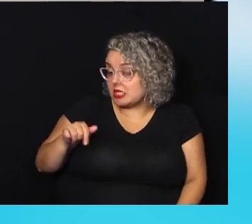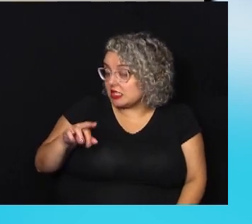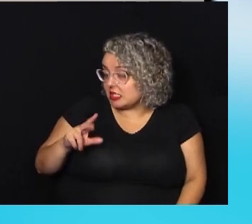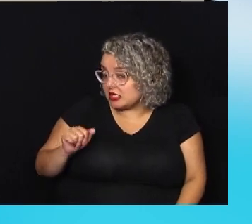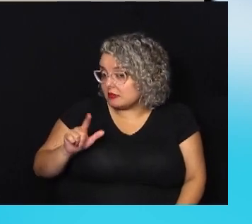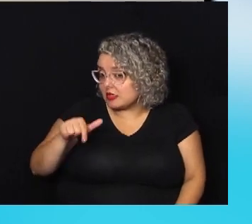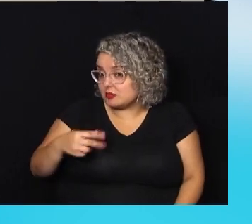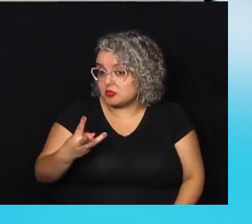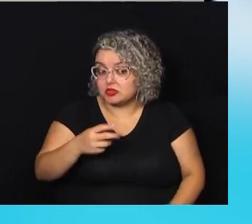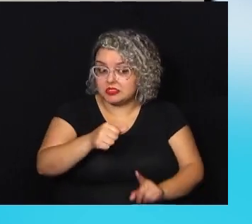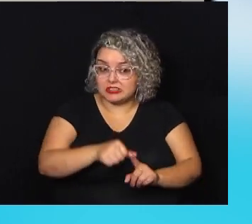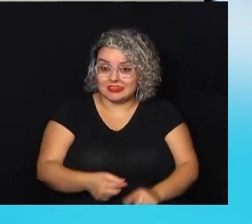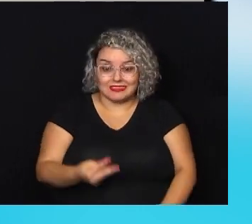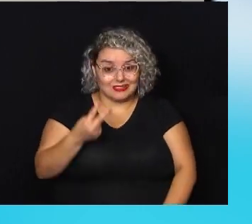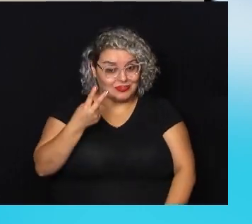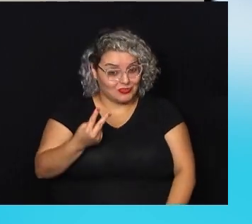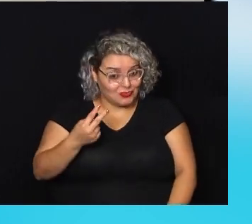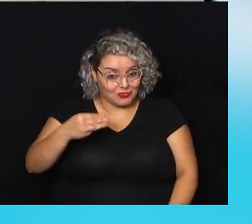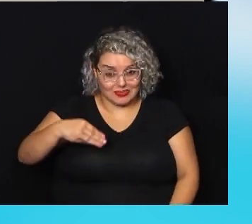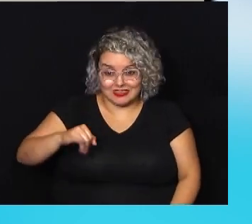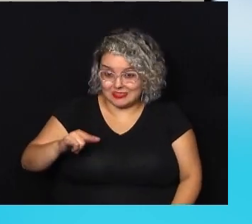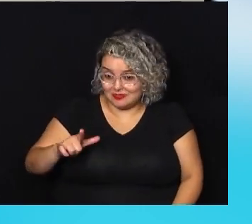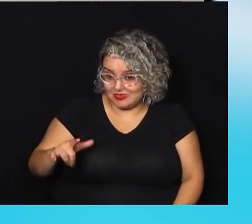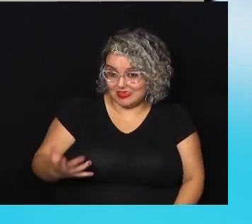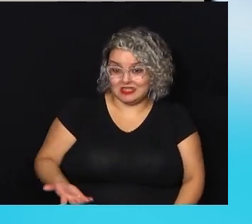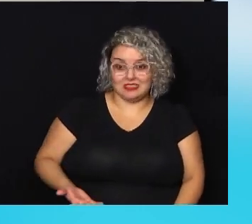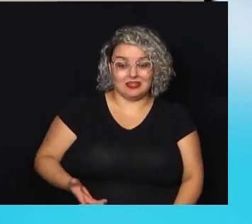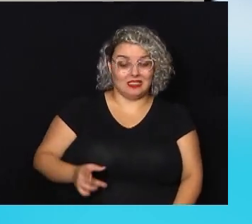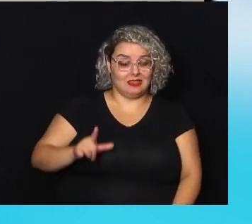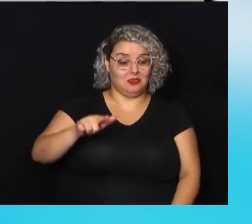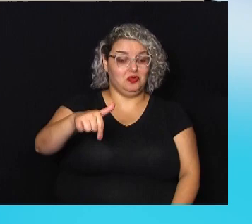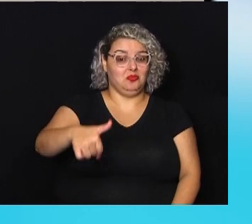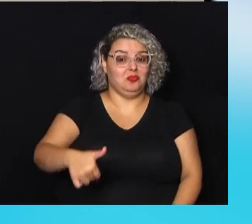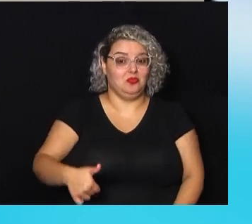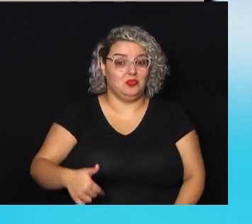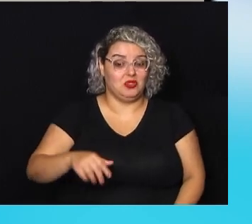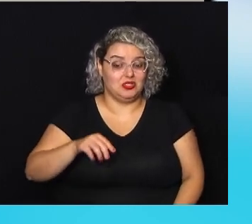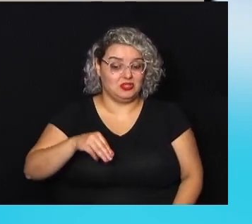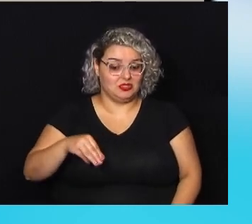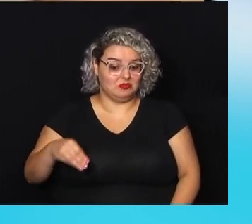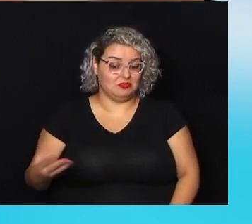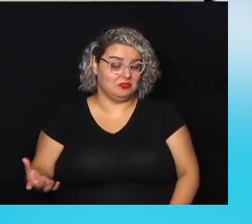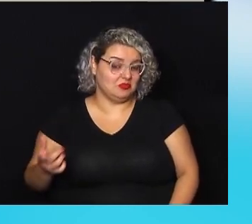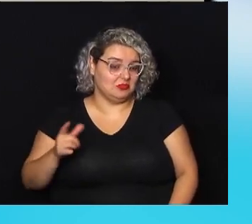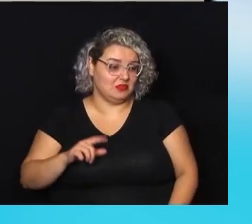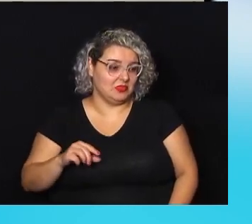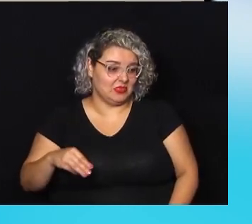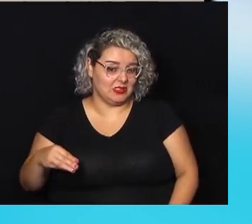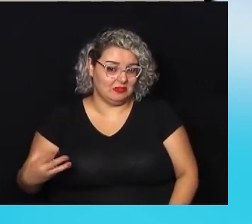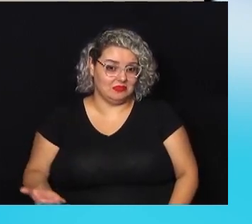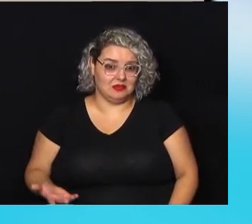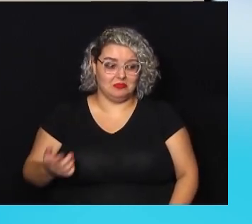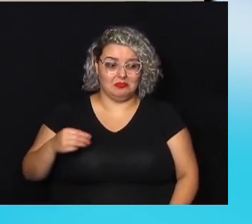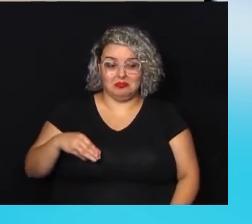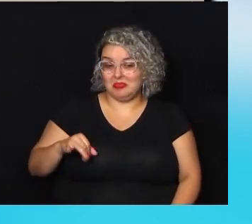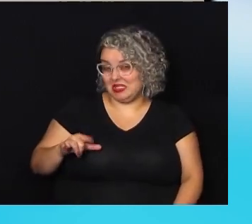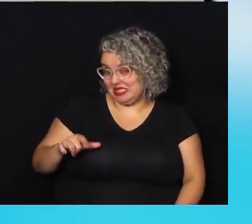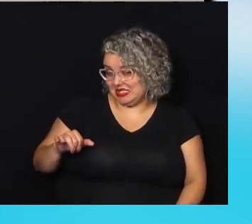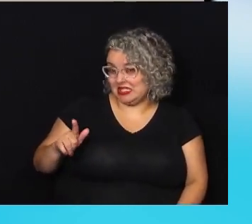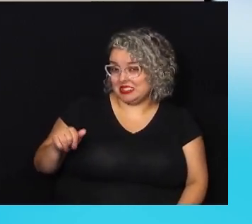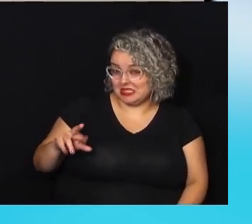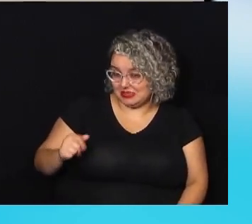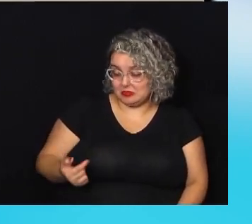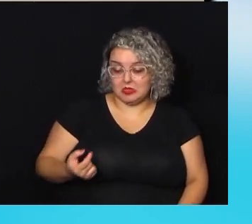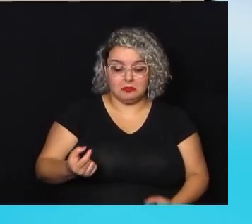uma dose de 1 miligrama e aí daqui a 3 meses eu vou precisar usar 2 miligramas, daqui a 6 meses eu preciso usar 3.